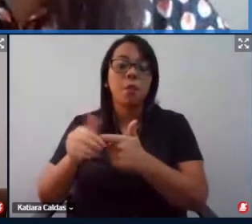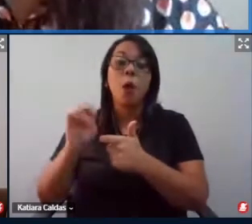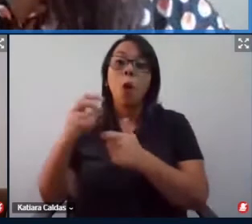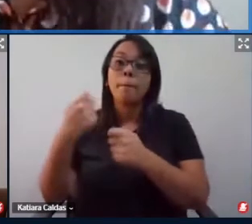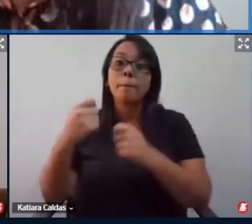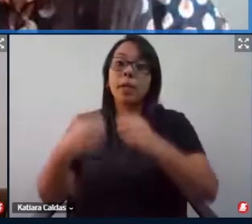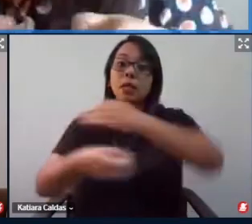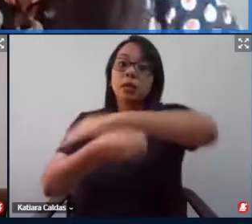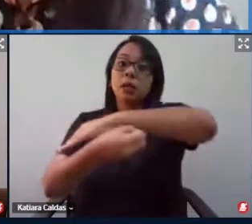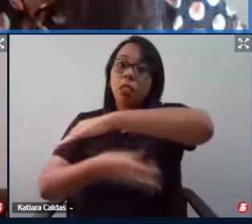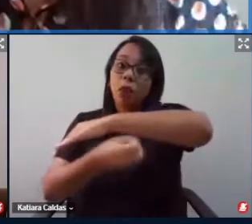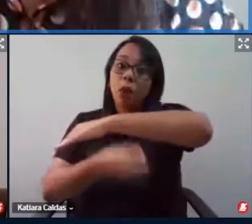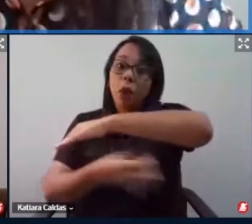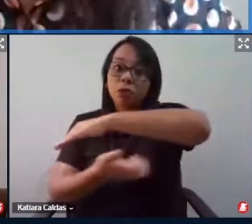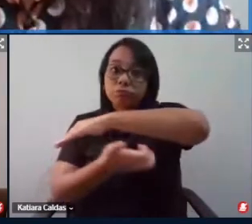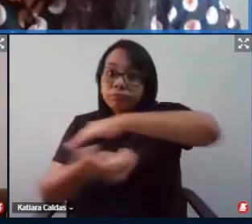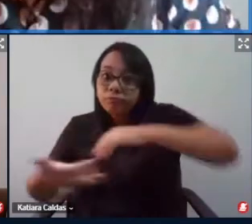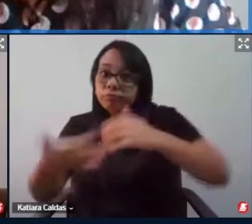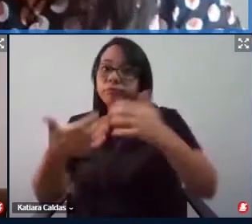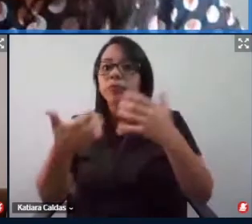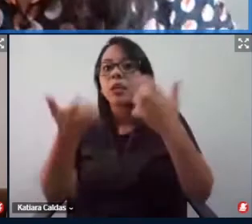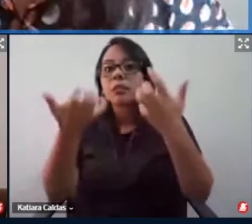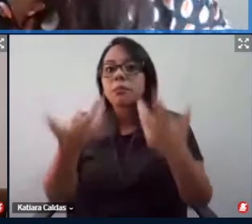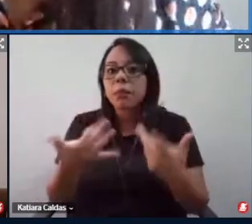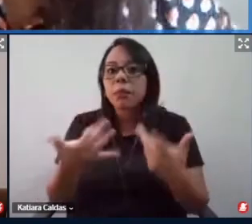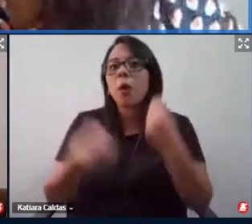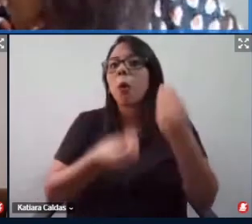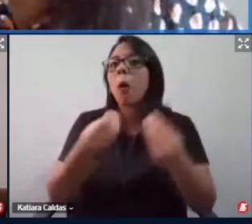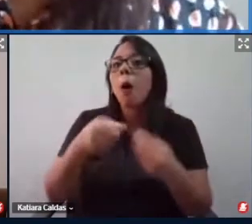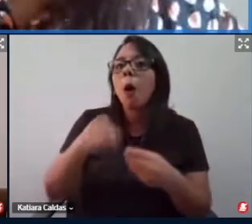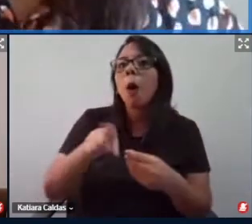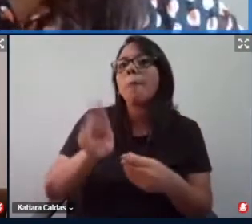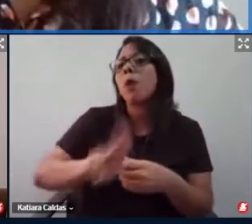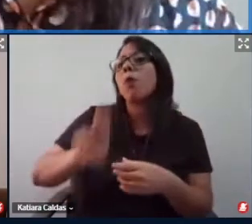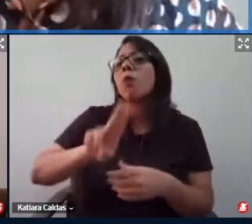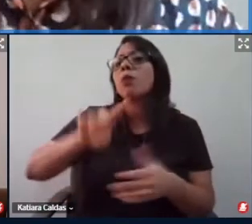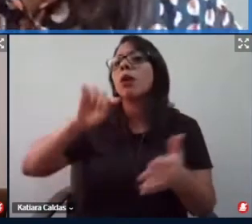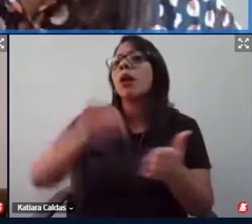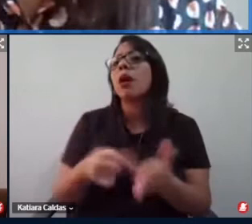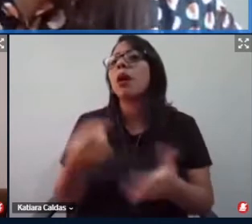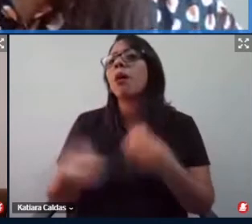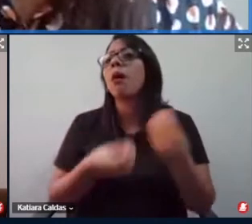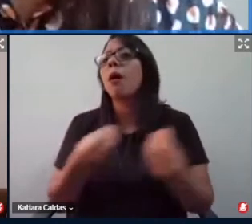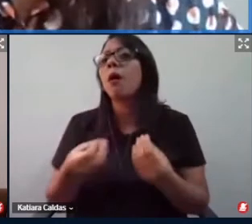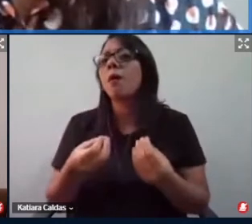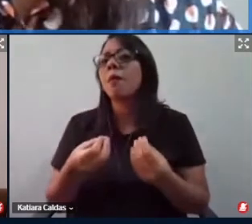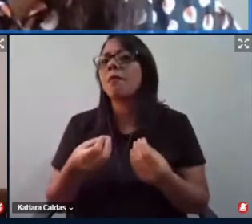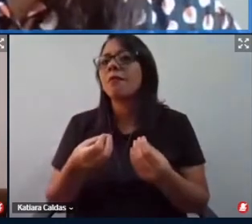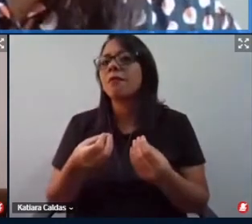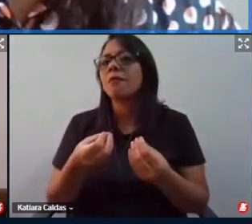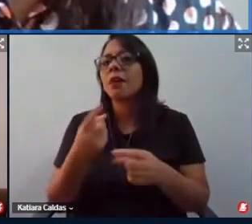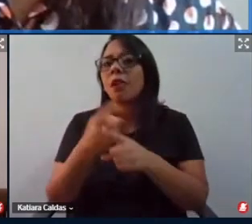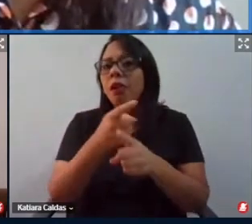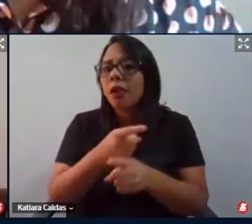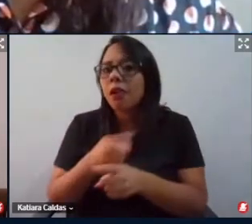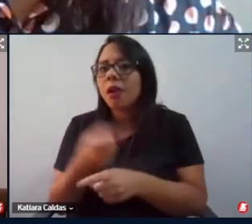nota explicando como essa frequência foi aferida, como ela foi verificada.